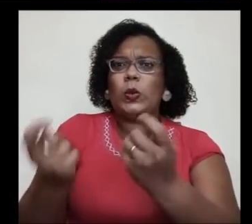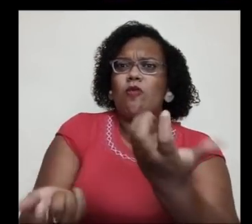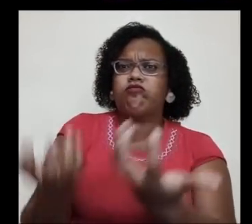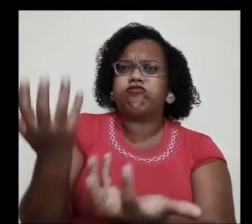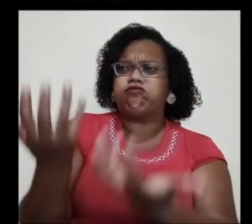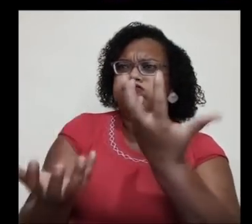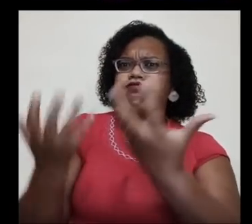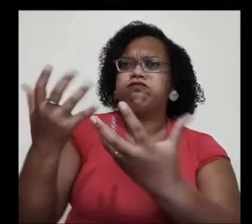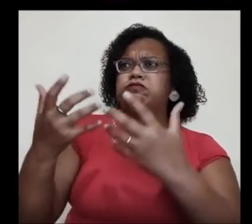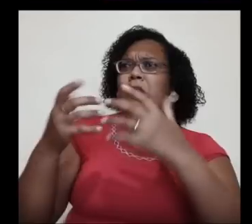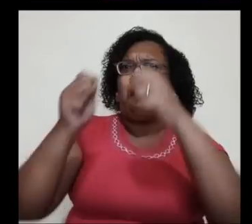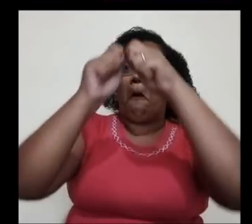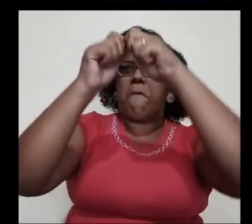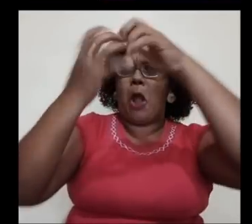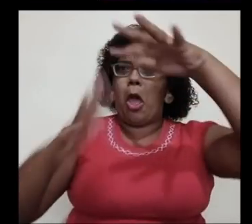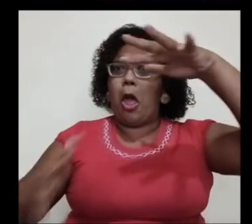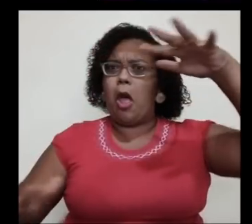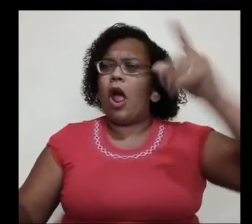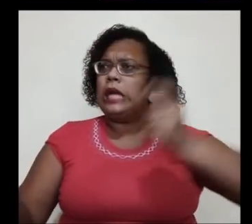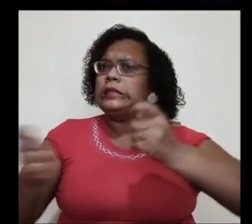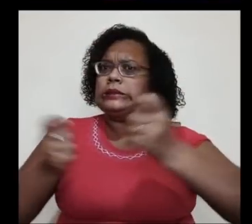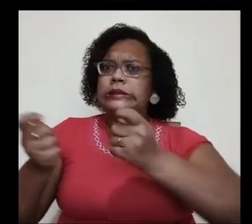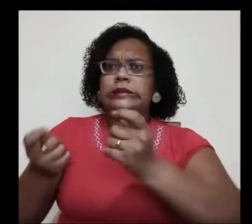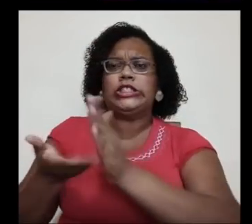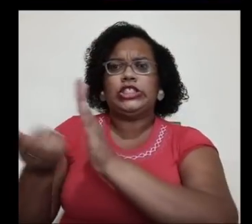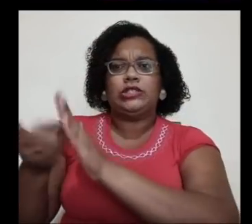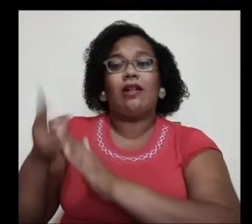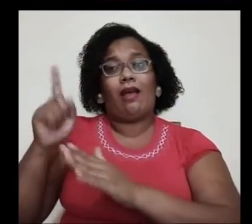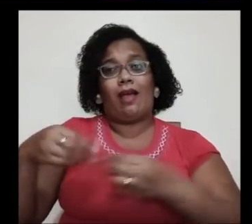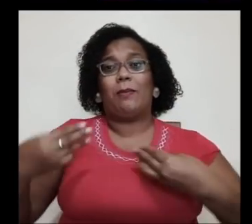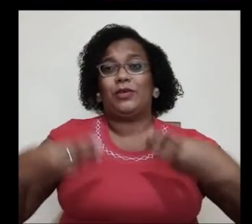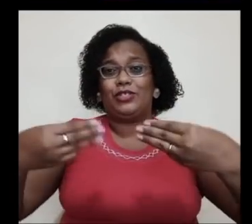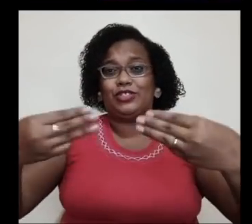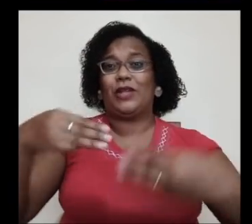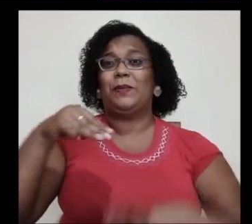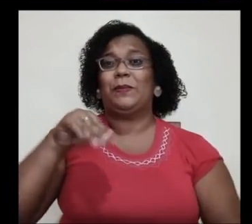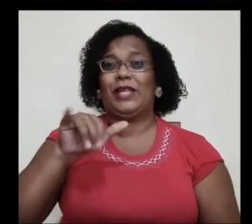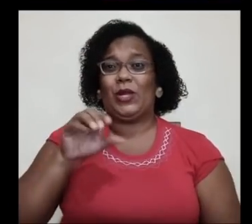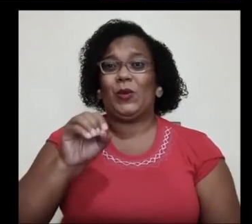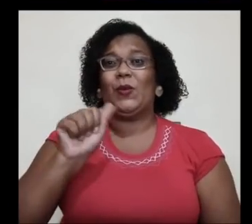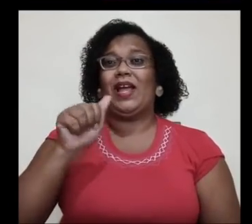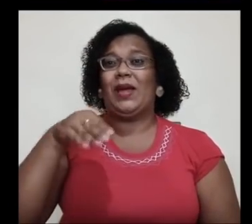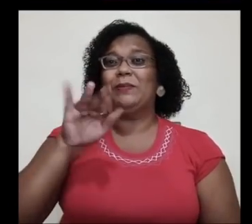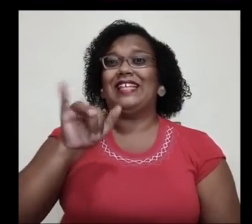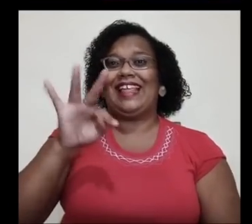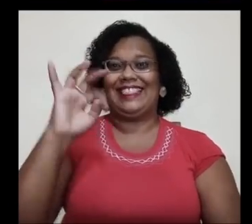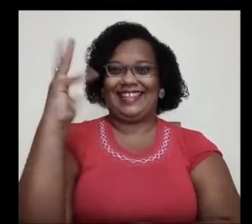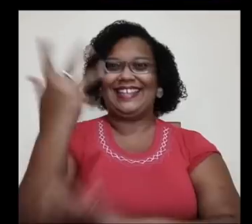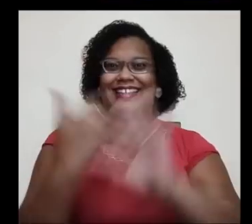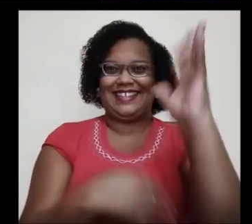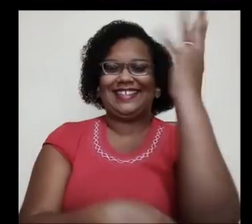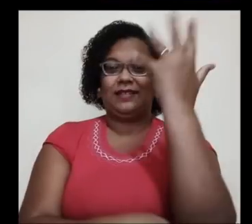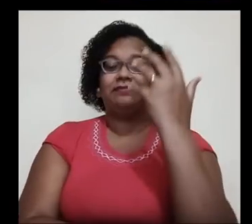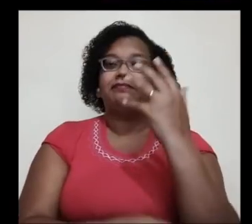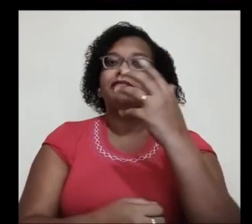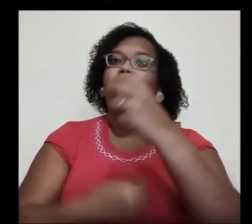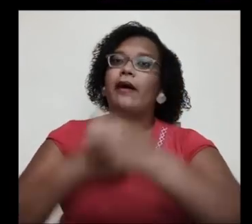corte significativo em todas essas áreas de pesquisa. Então, essa também é uma preocupação grande nossa, a reversão desse